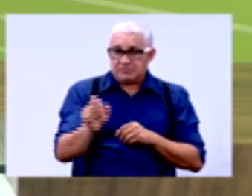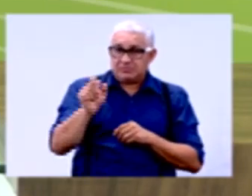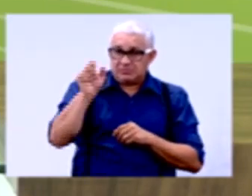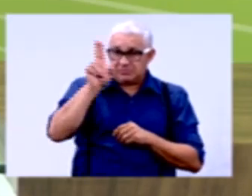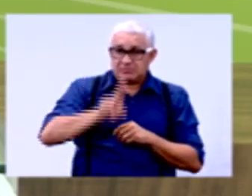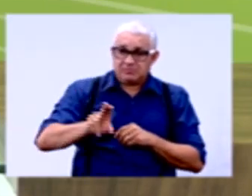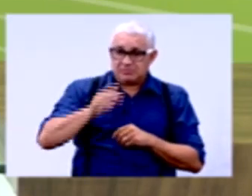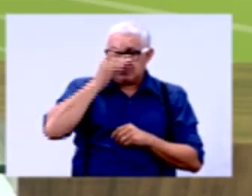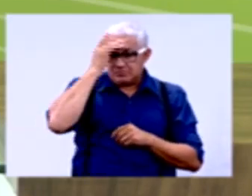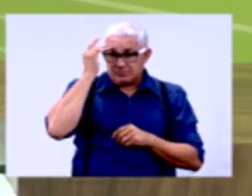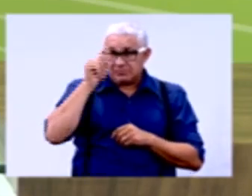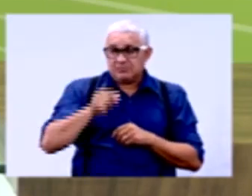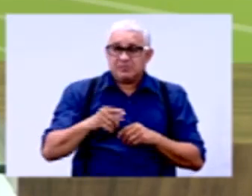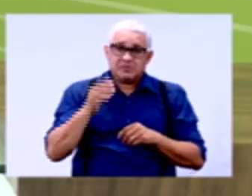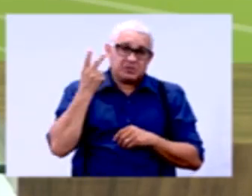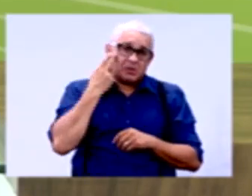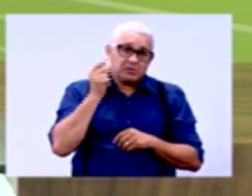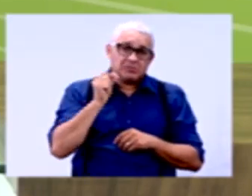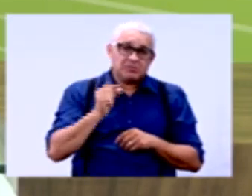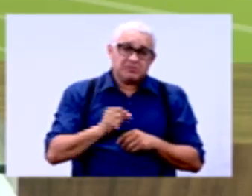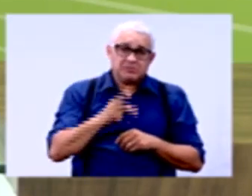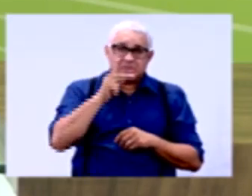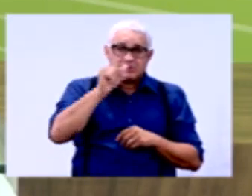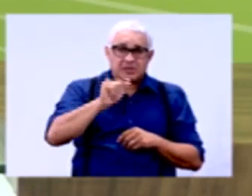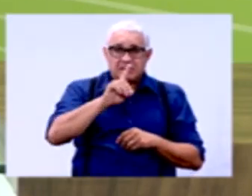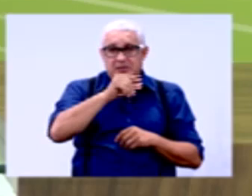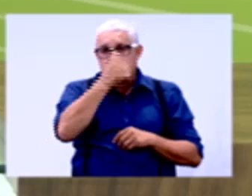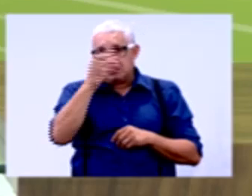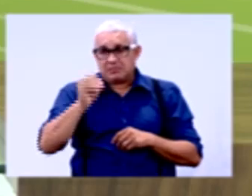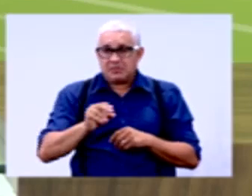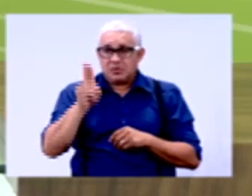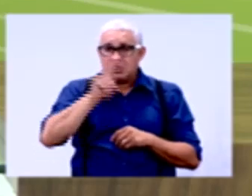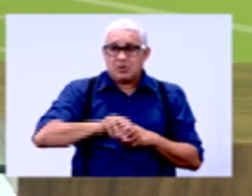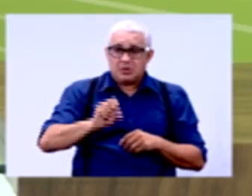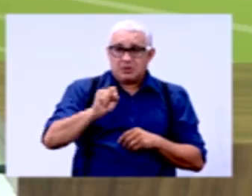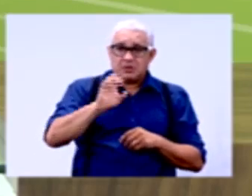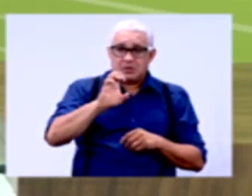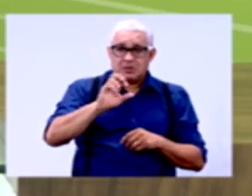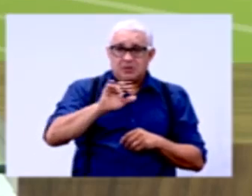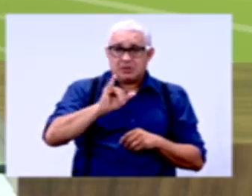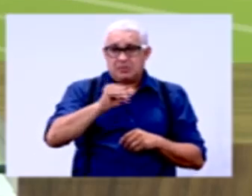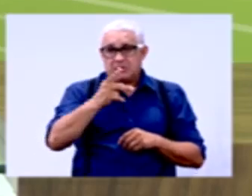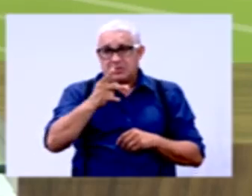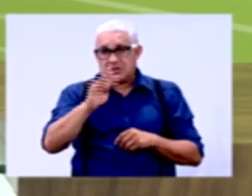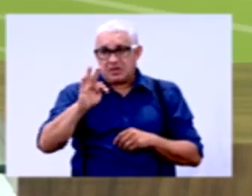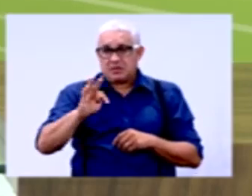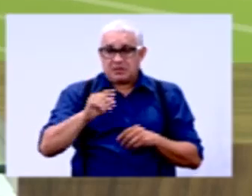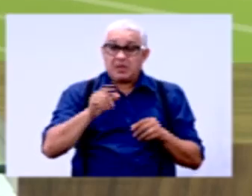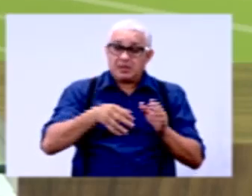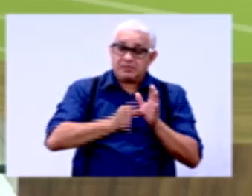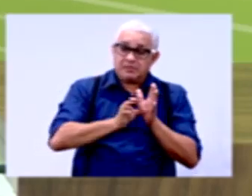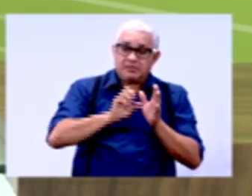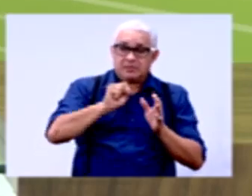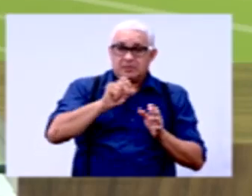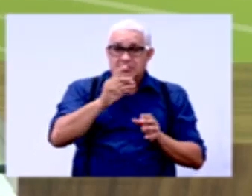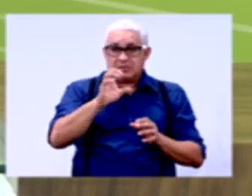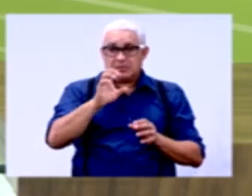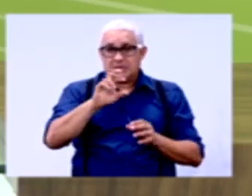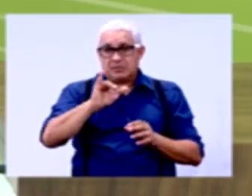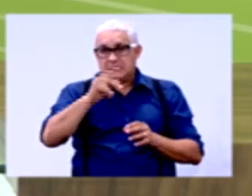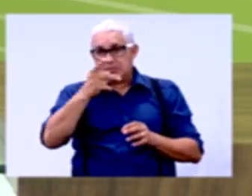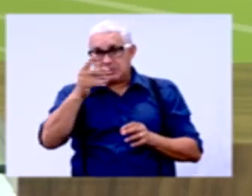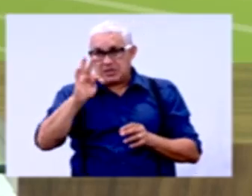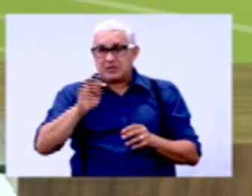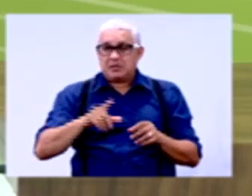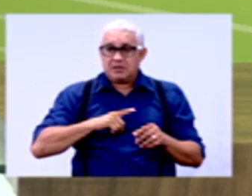normalmente, como padrão, se utiliza muito a questão do script, mais especificamente o JavaScript. O HTML5